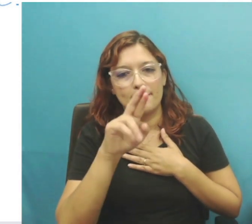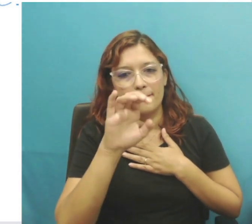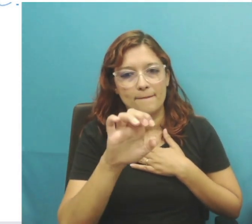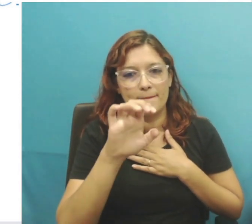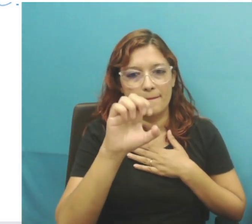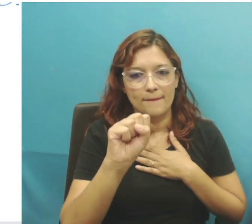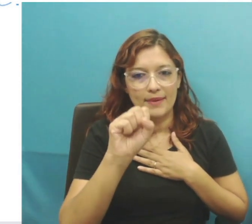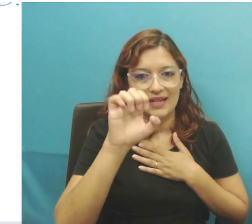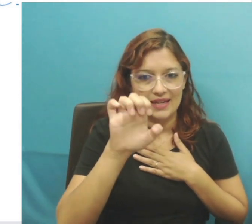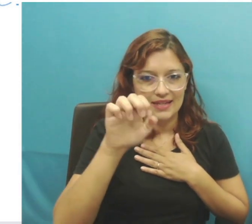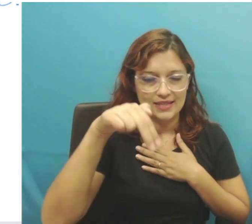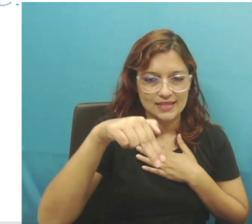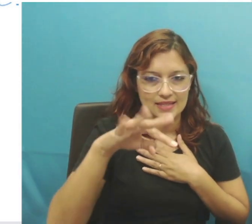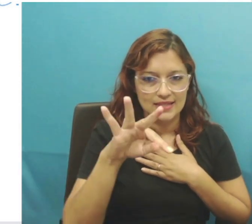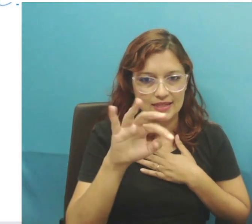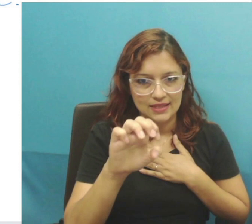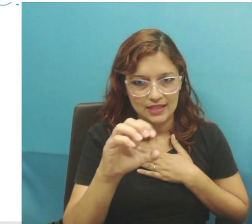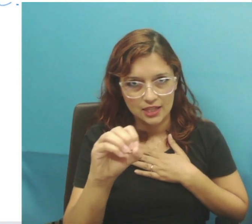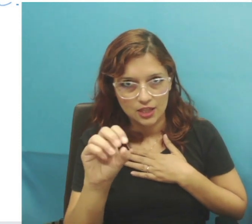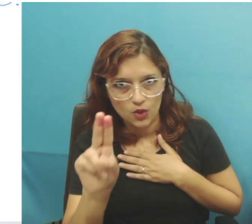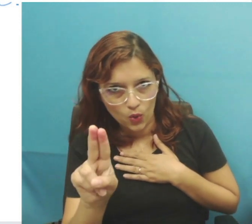Então, ele presenteou.